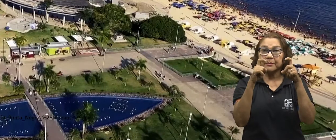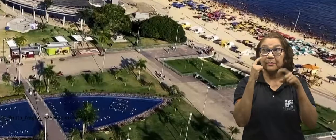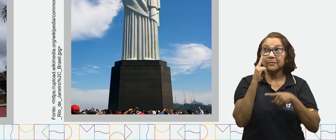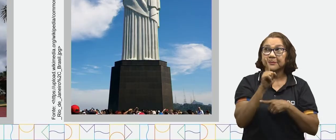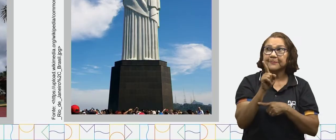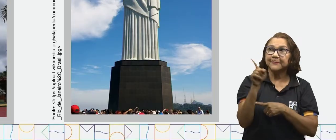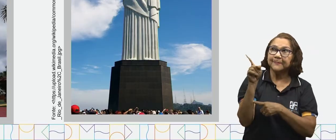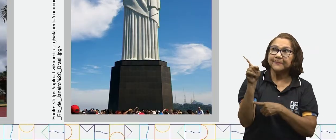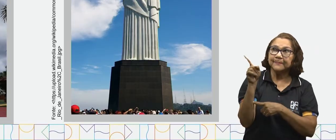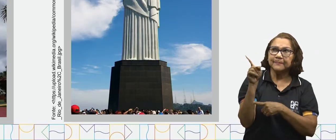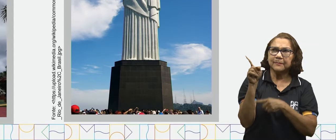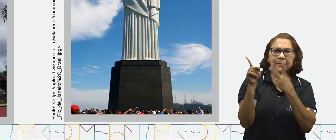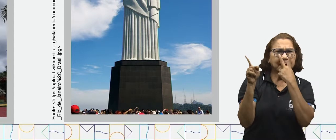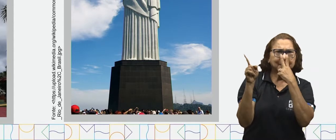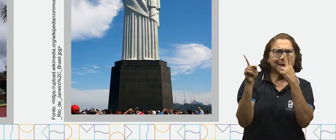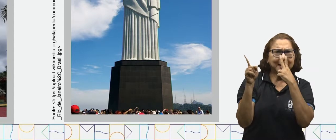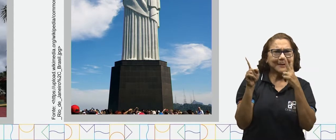animação.